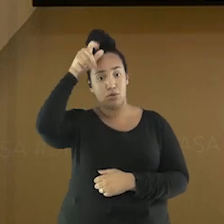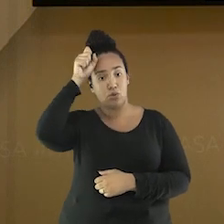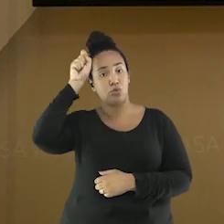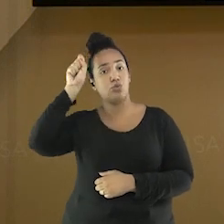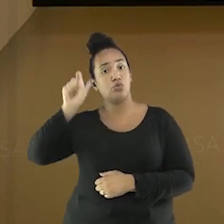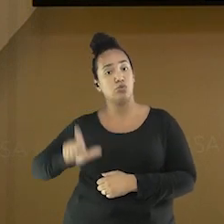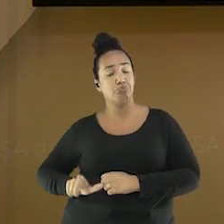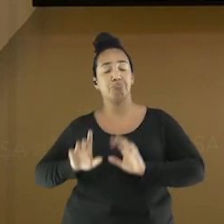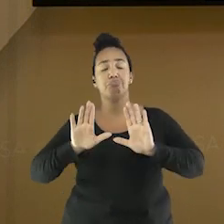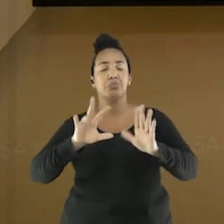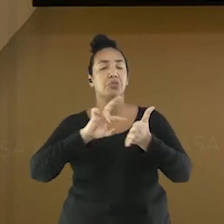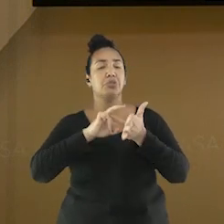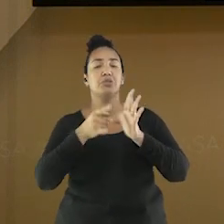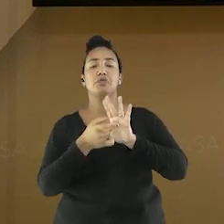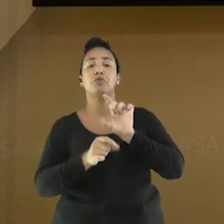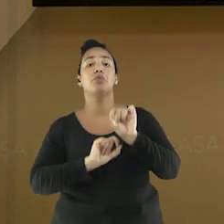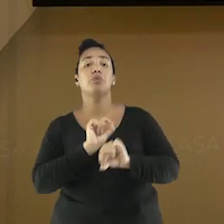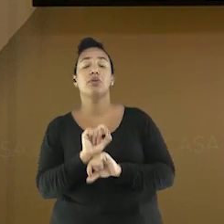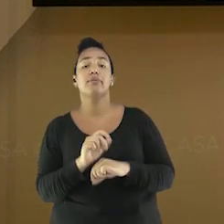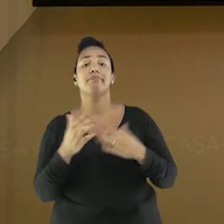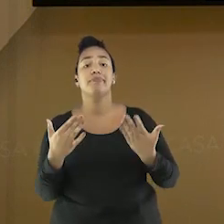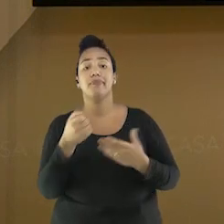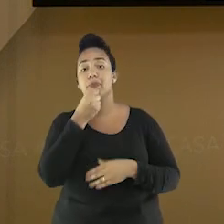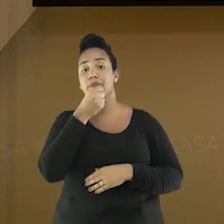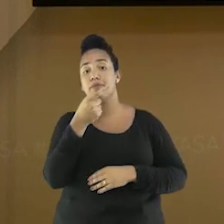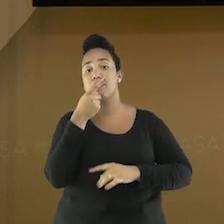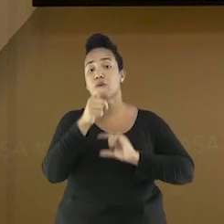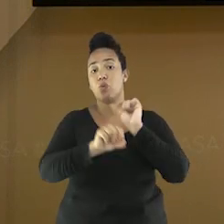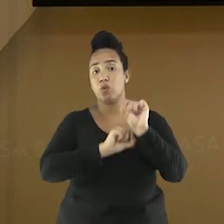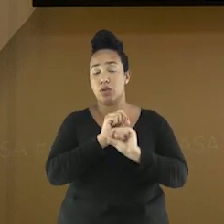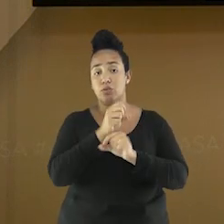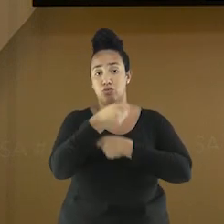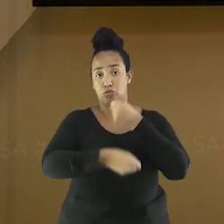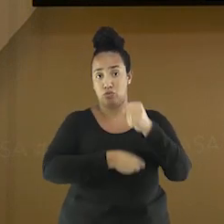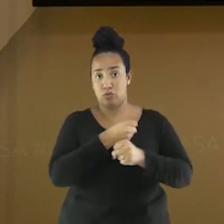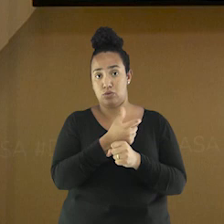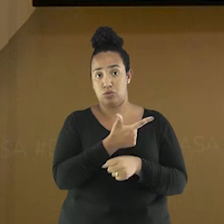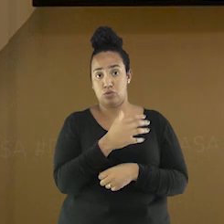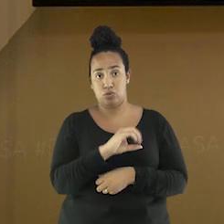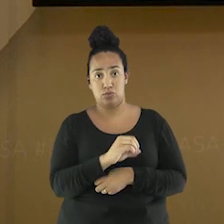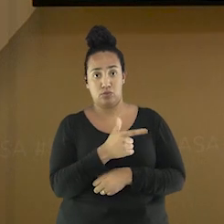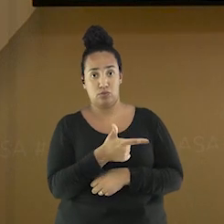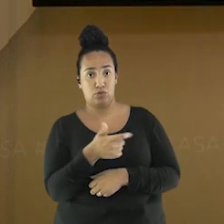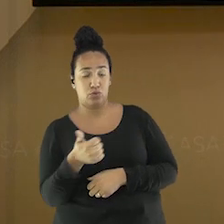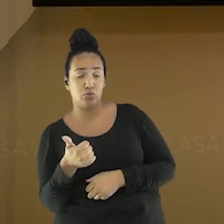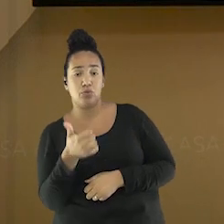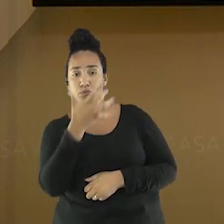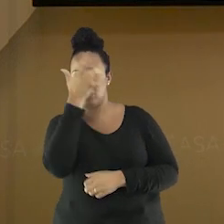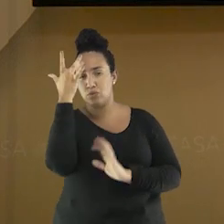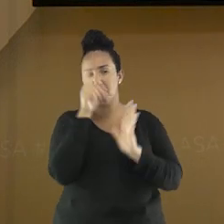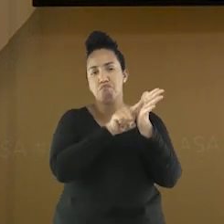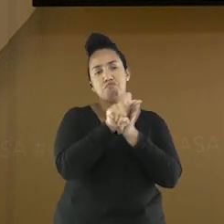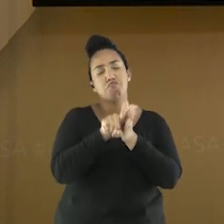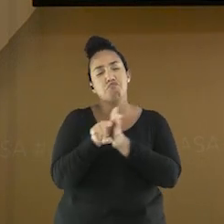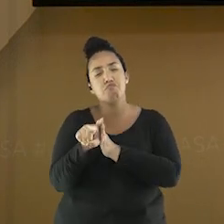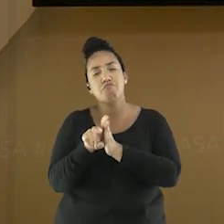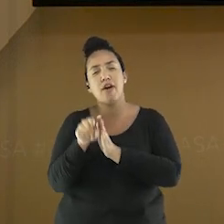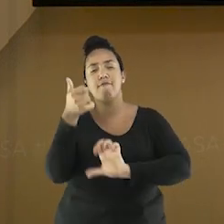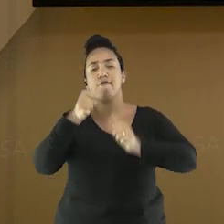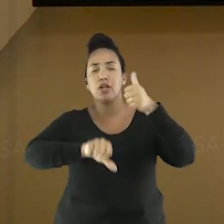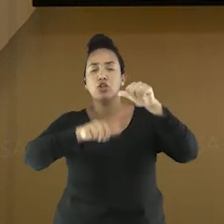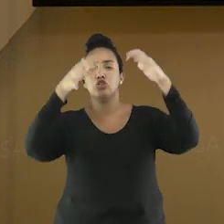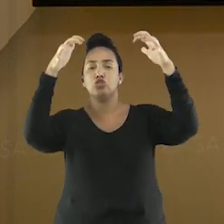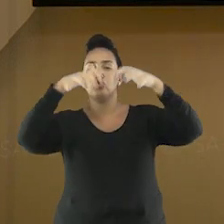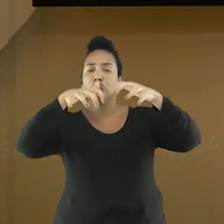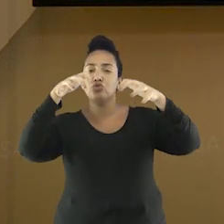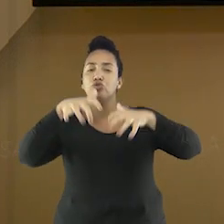essa reportagem diz que no fim de agosto de 2021, pesquisadores fizeram uma análise da chuva que atingiu a capital, Campo Grande,